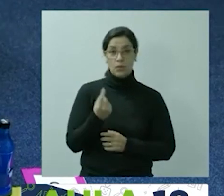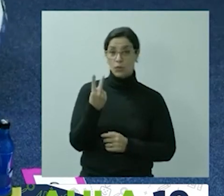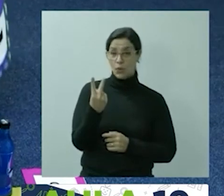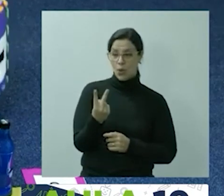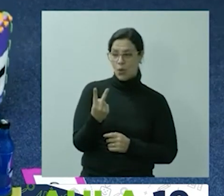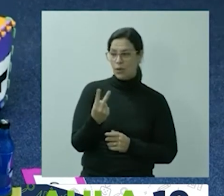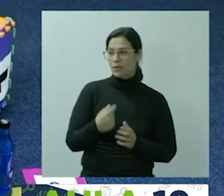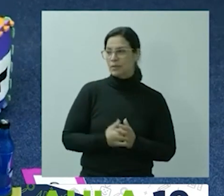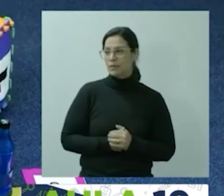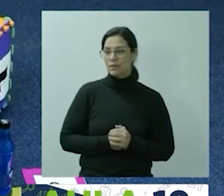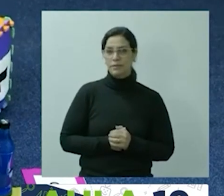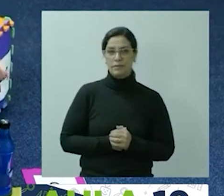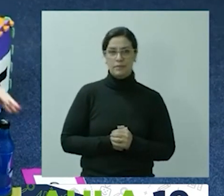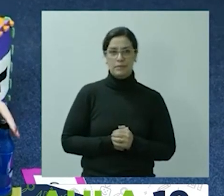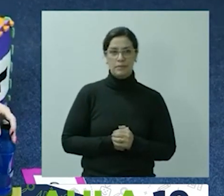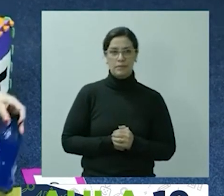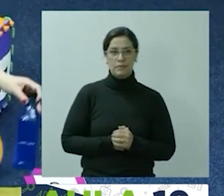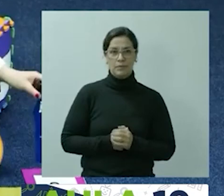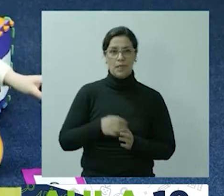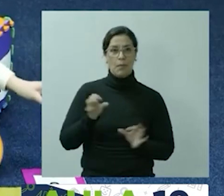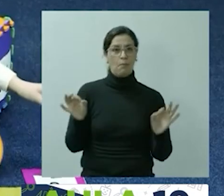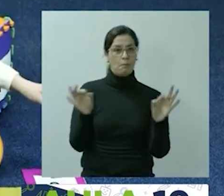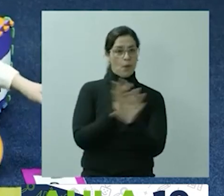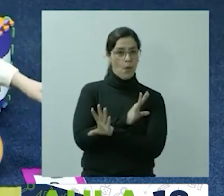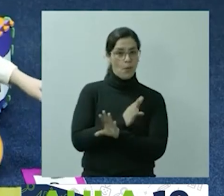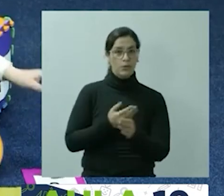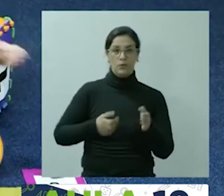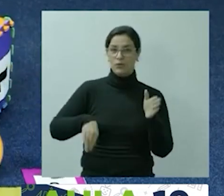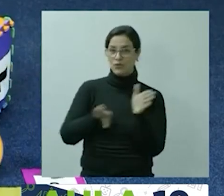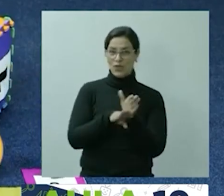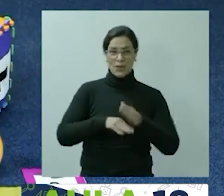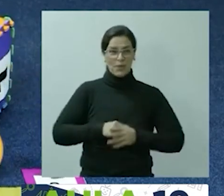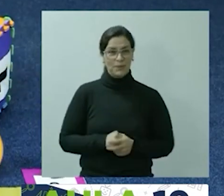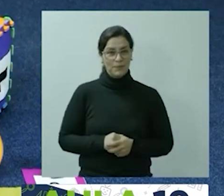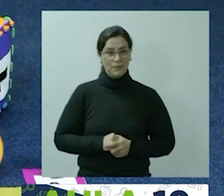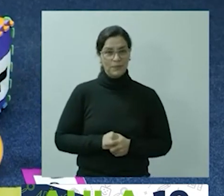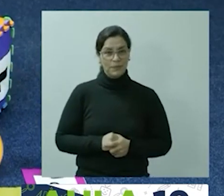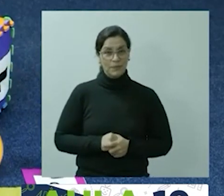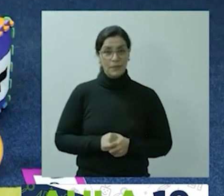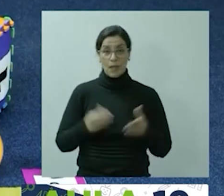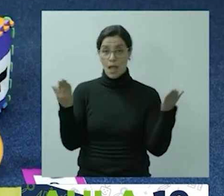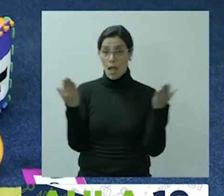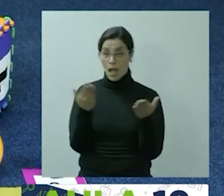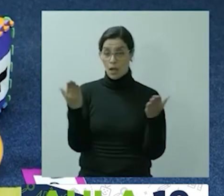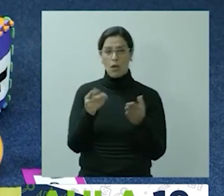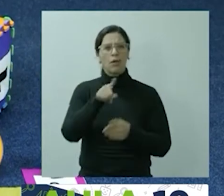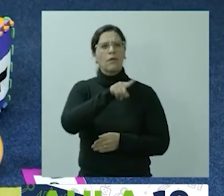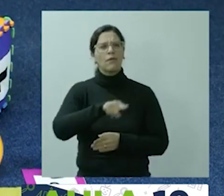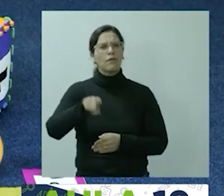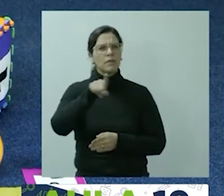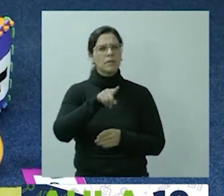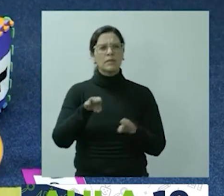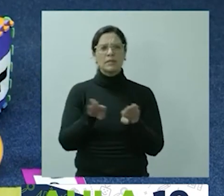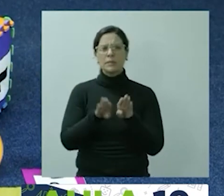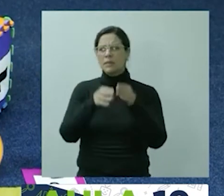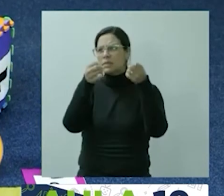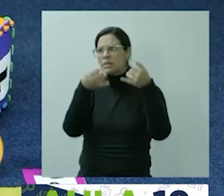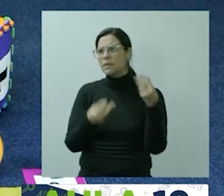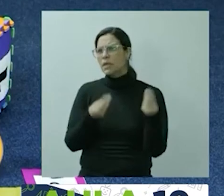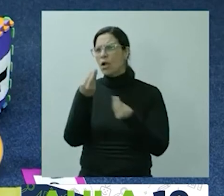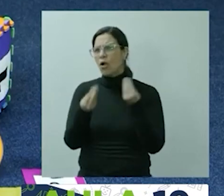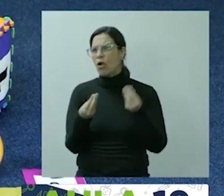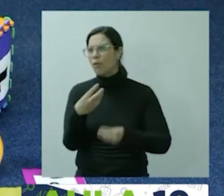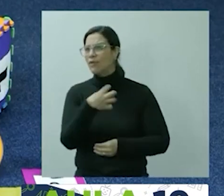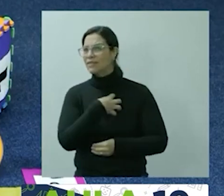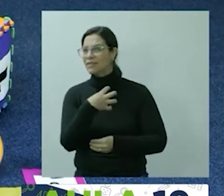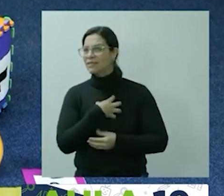número 2. Pronto, chegamos. Agora, me falem aí como que